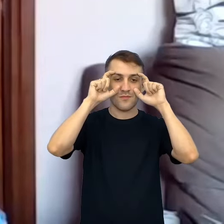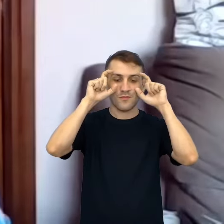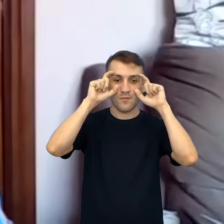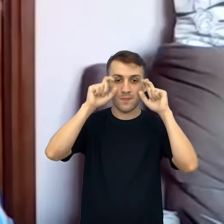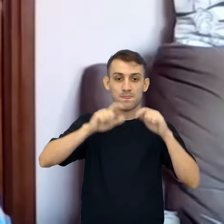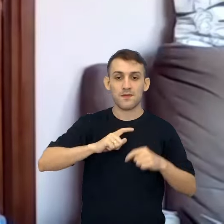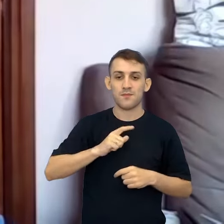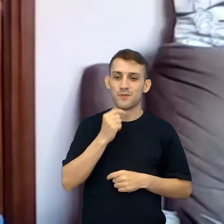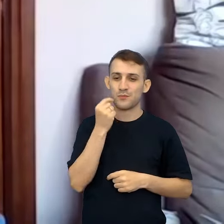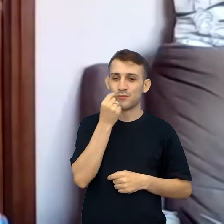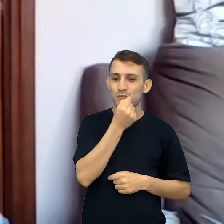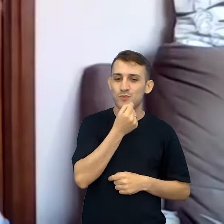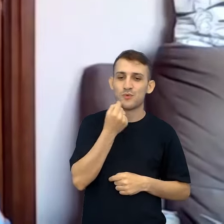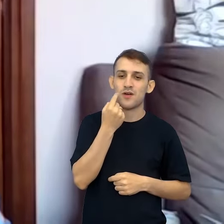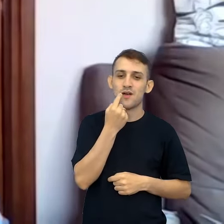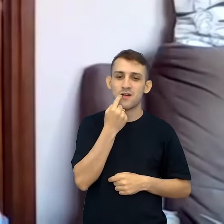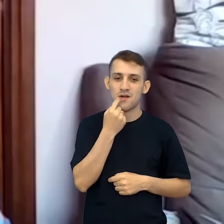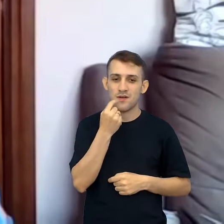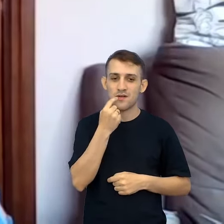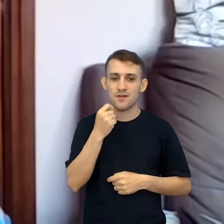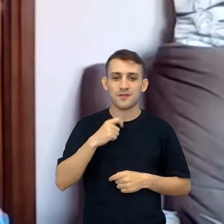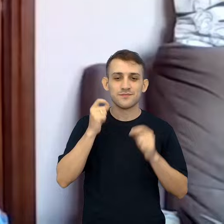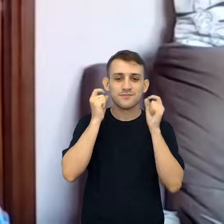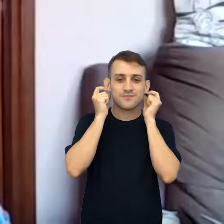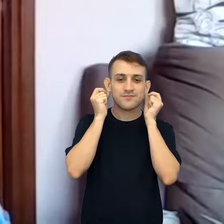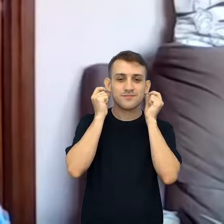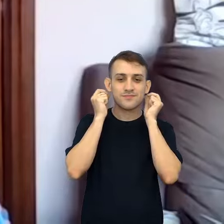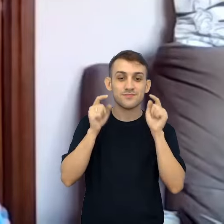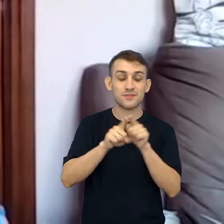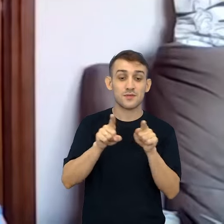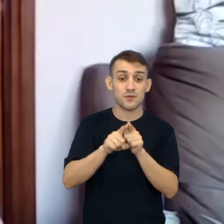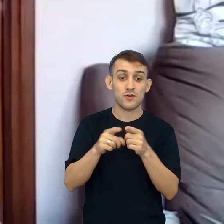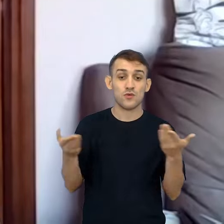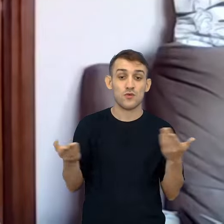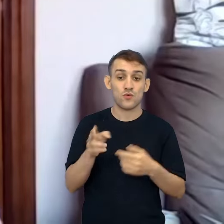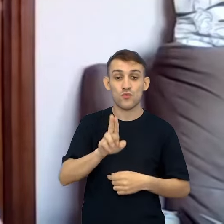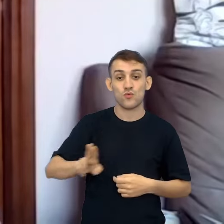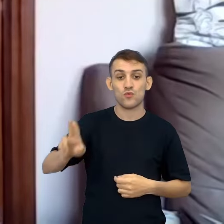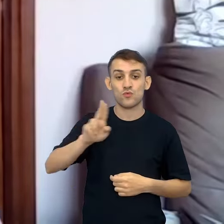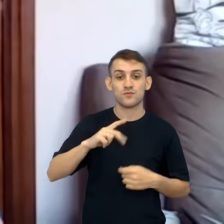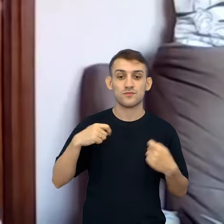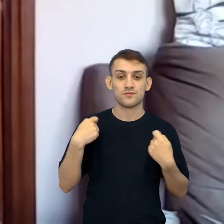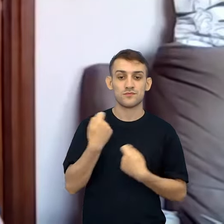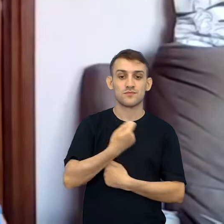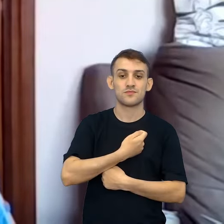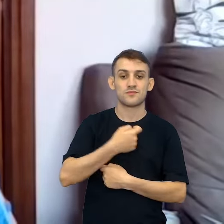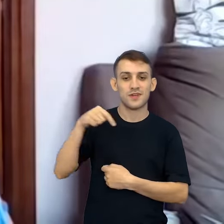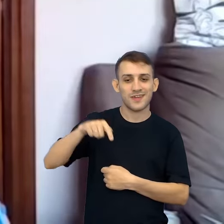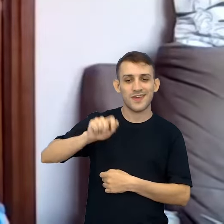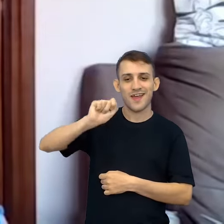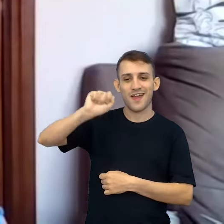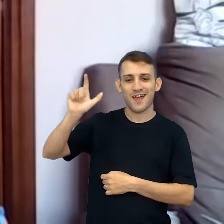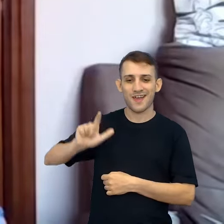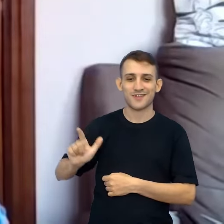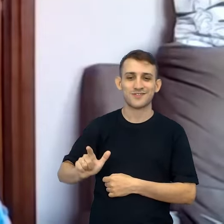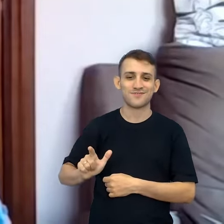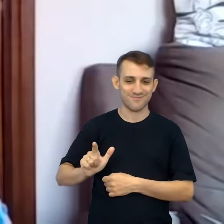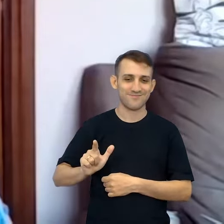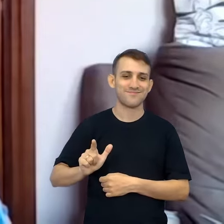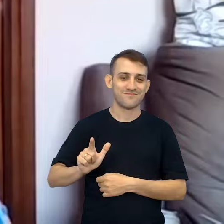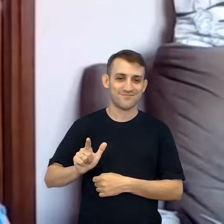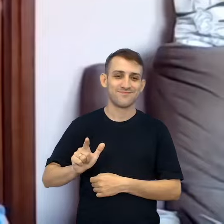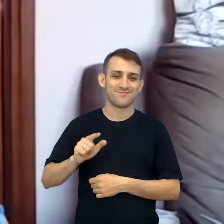uso um batomzinho vermelho, brincos pequenos. Hoje estou com uma blusa, nosso time aqui hoje está tudo de azul, vários tons de